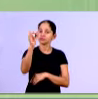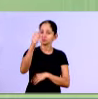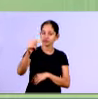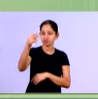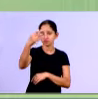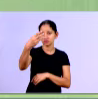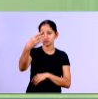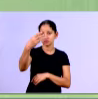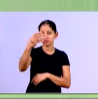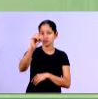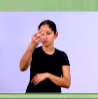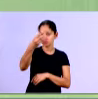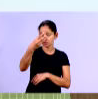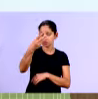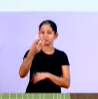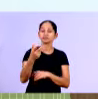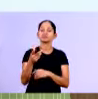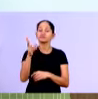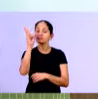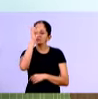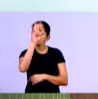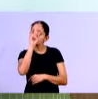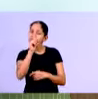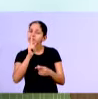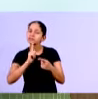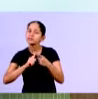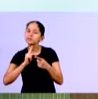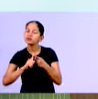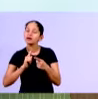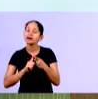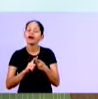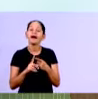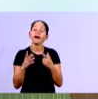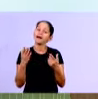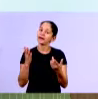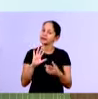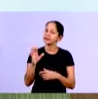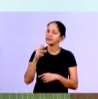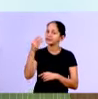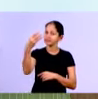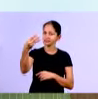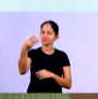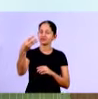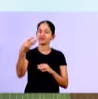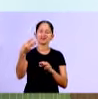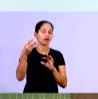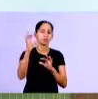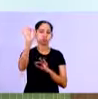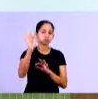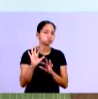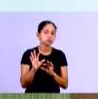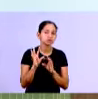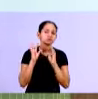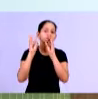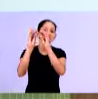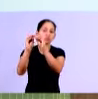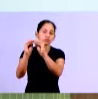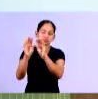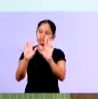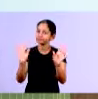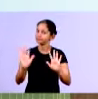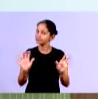0,03. Lembrando, eu coloquei 0,03 porque é 3. E nunca posso colocar porcentagem na fórmula. 3 dividido